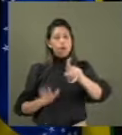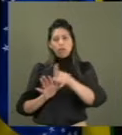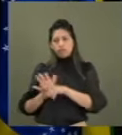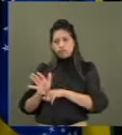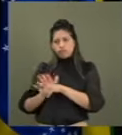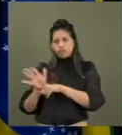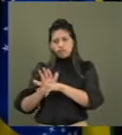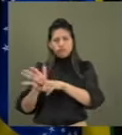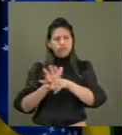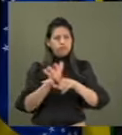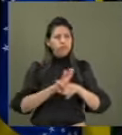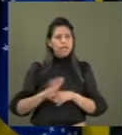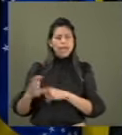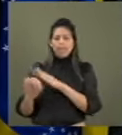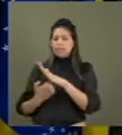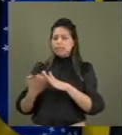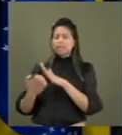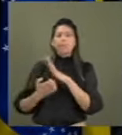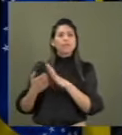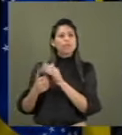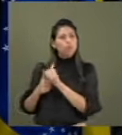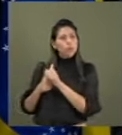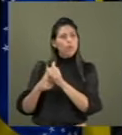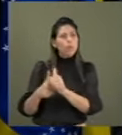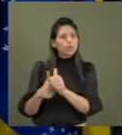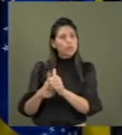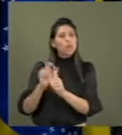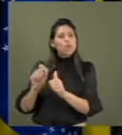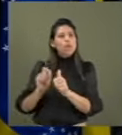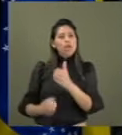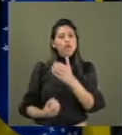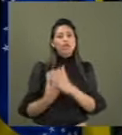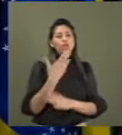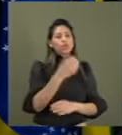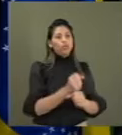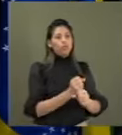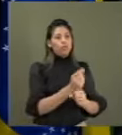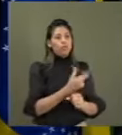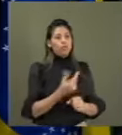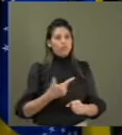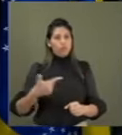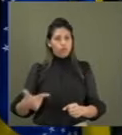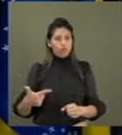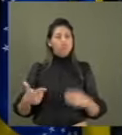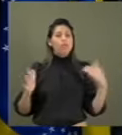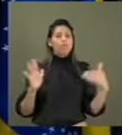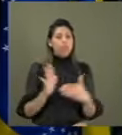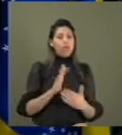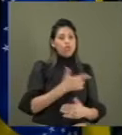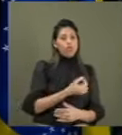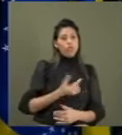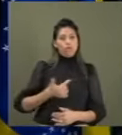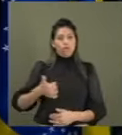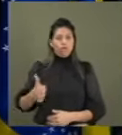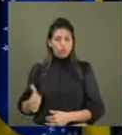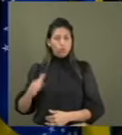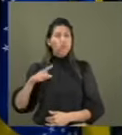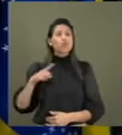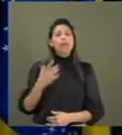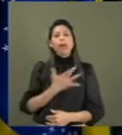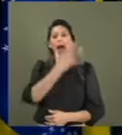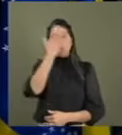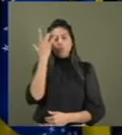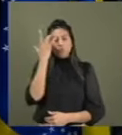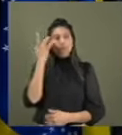Ações Afirmativas, realizado em 2022 em cenário 2021, estudantes pretos, pardos